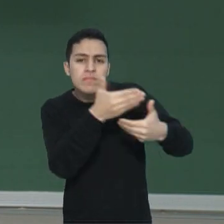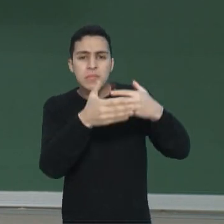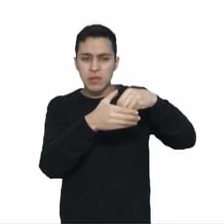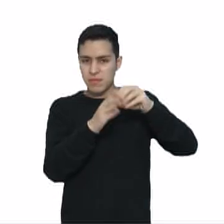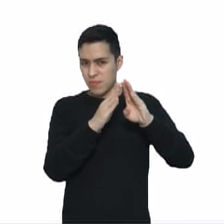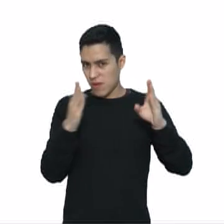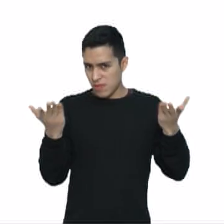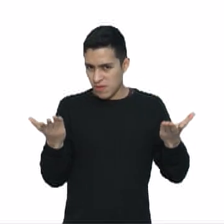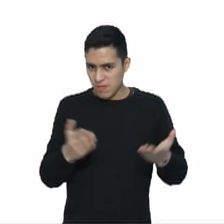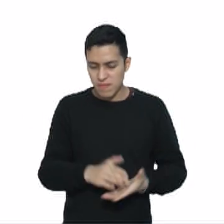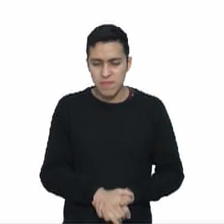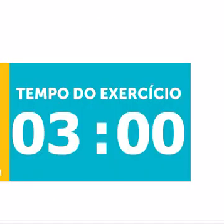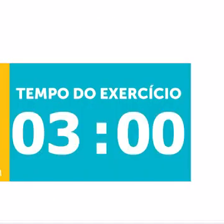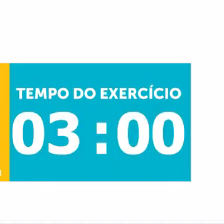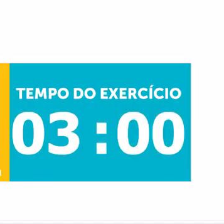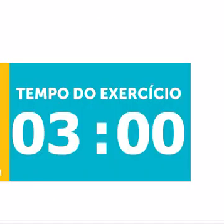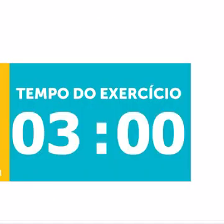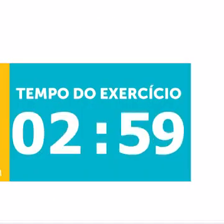aí.